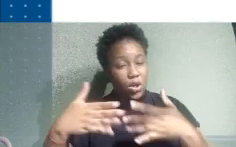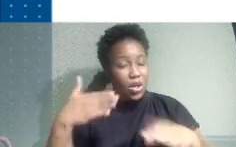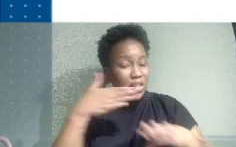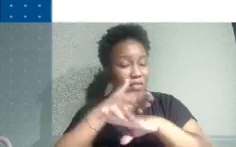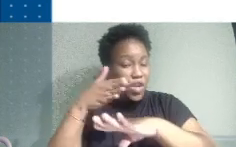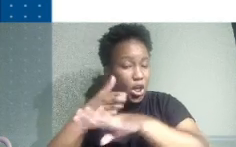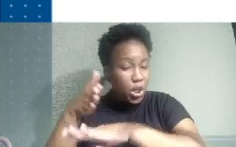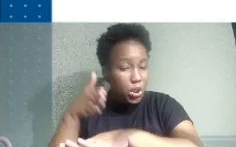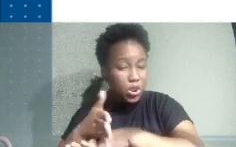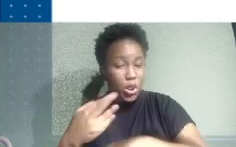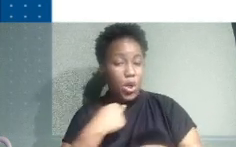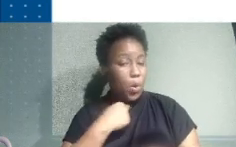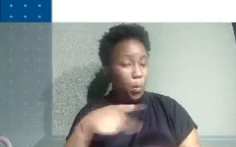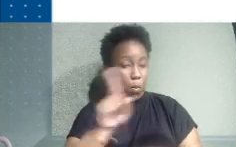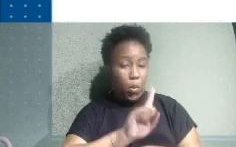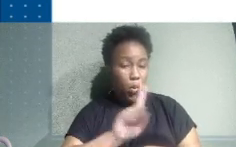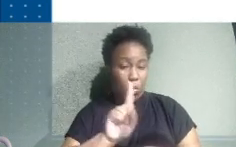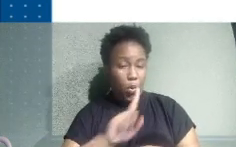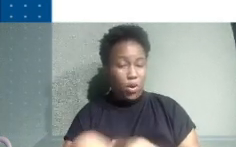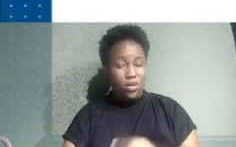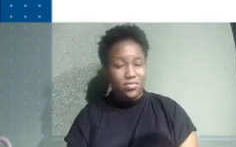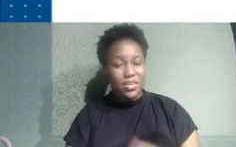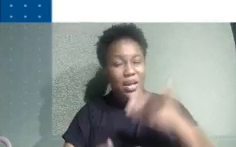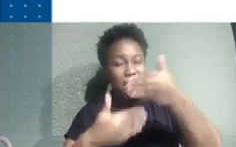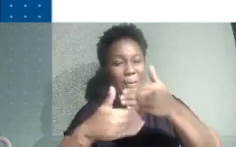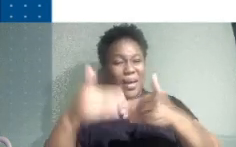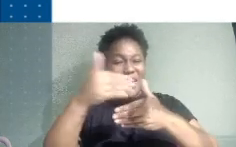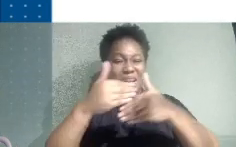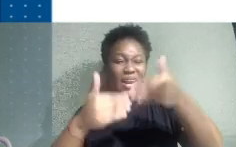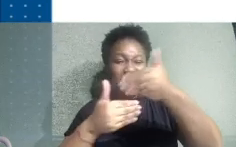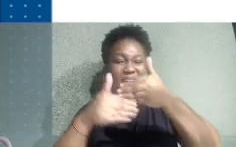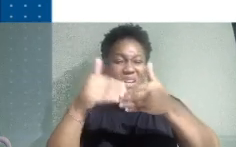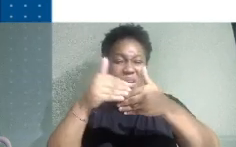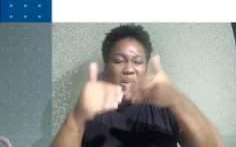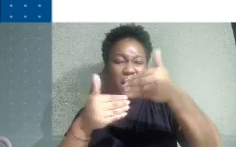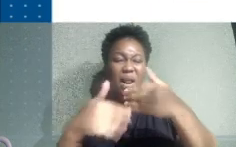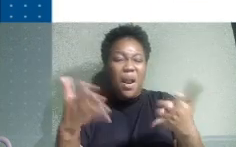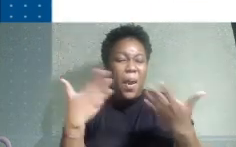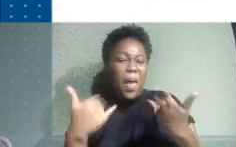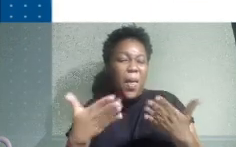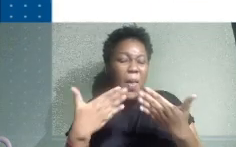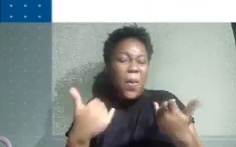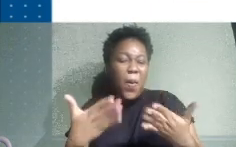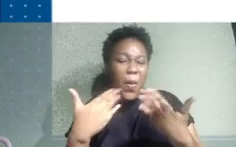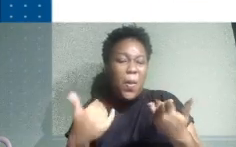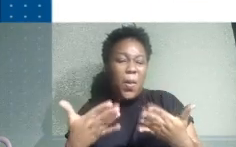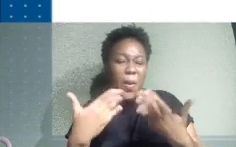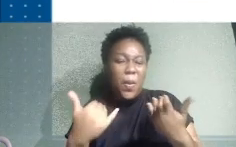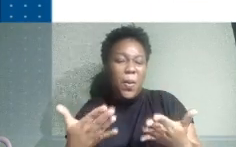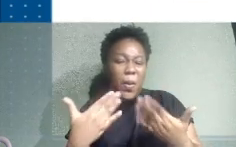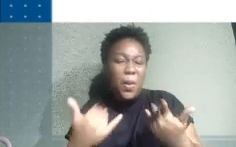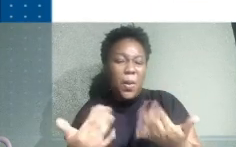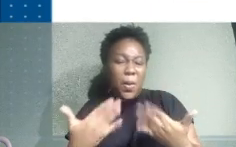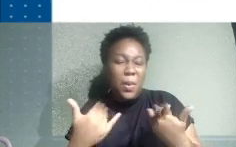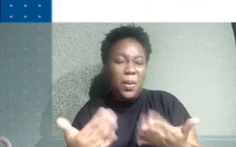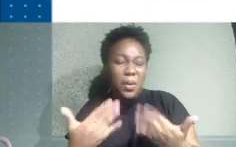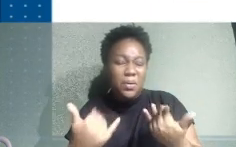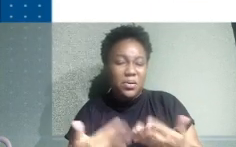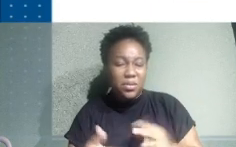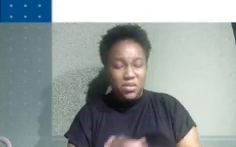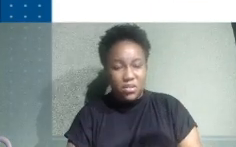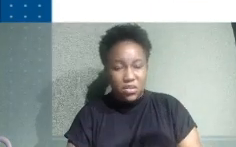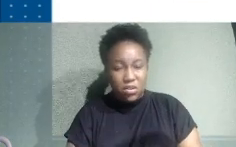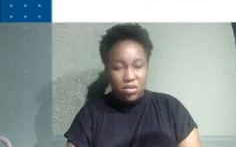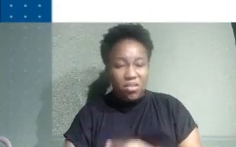interferência. Com relação às paredes leves, o que seria uma parede leve? Drywall, steel frame, wood frame, parede de isopor,